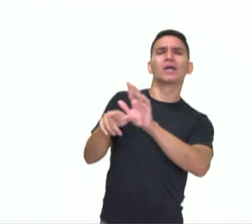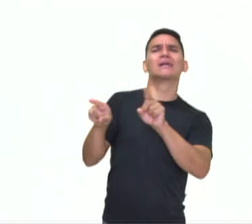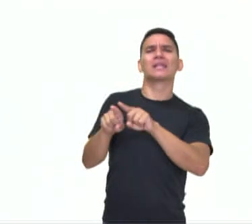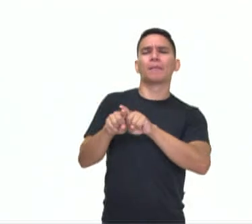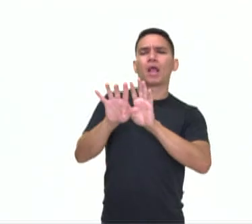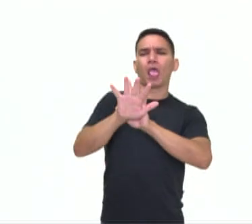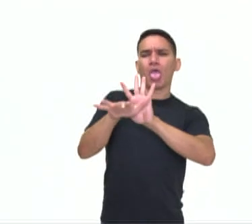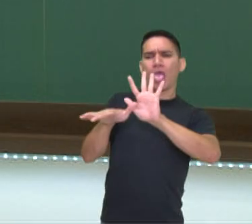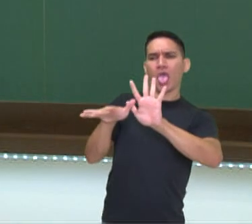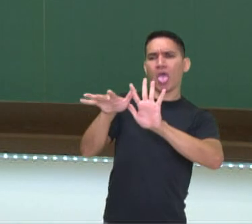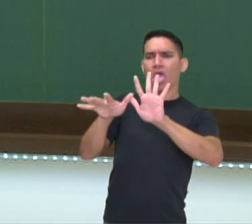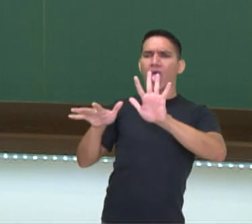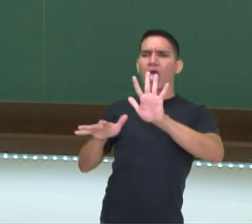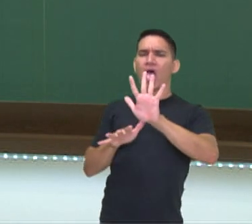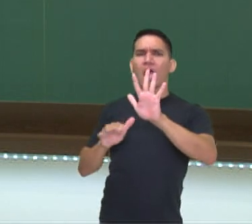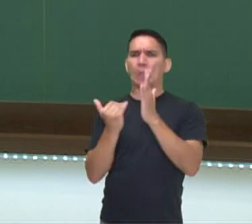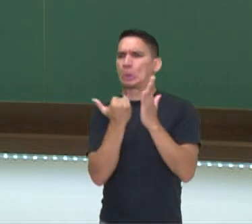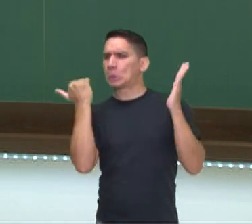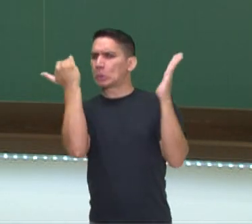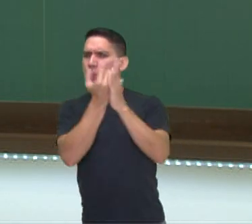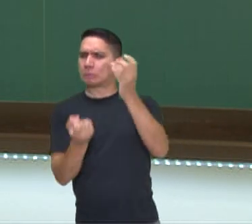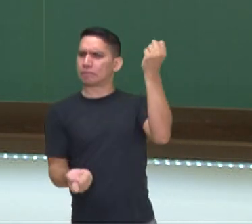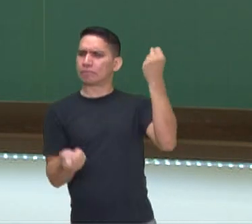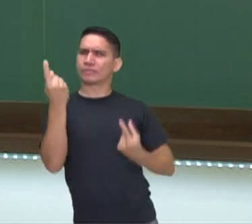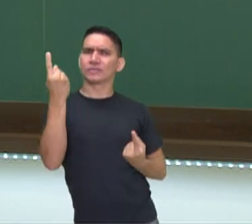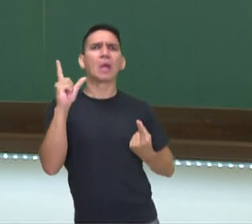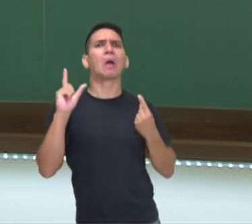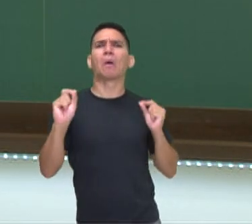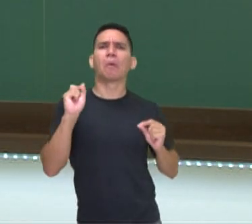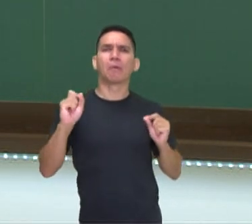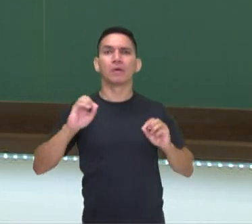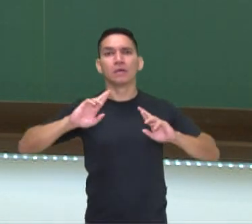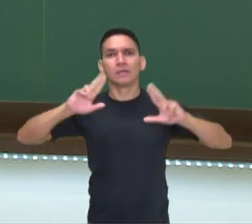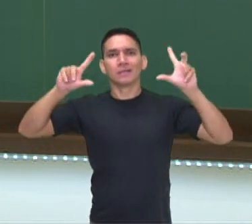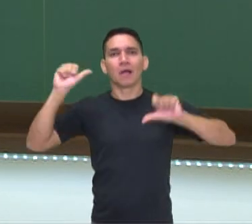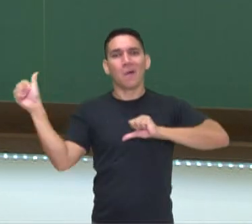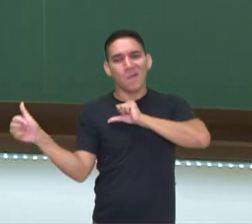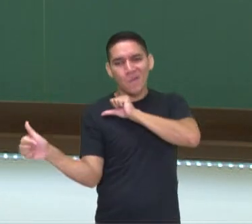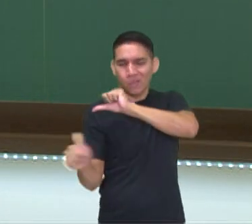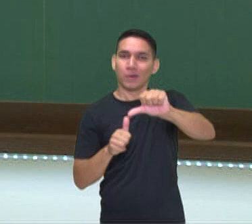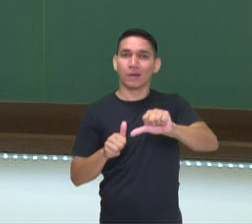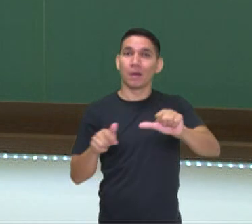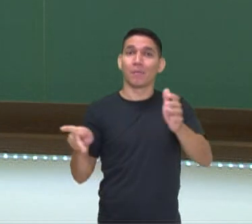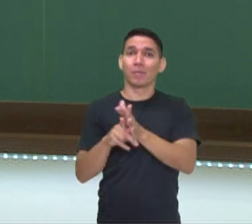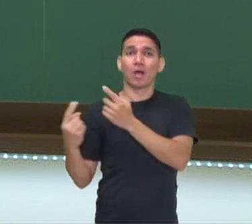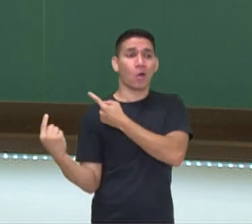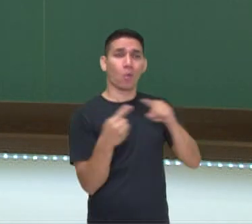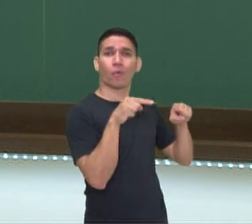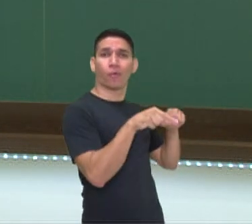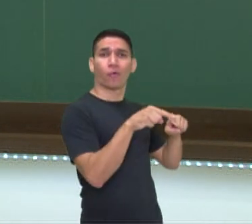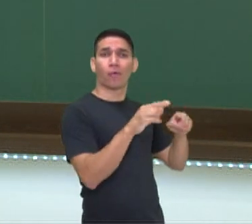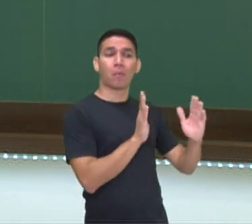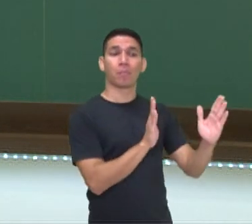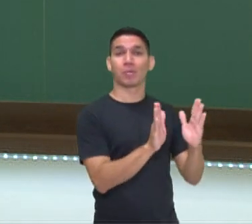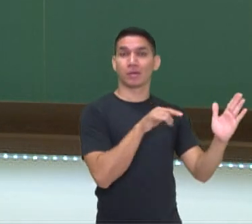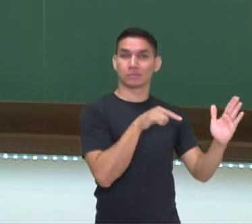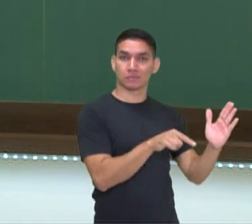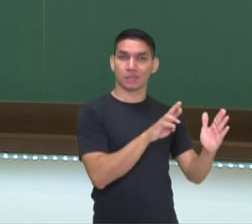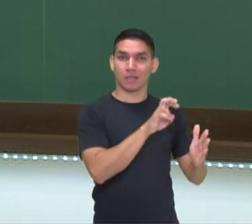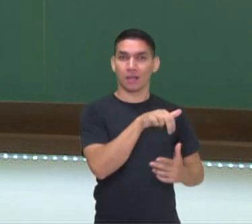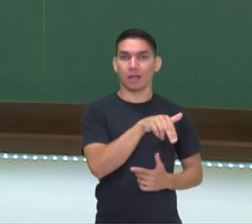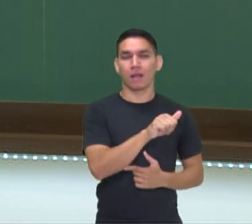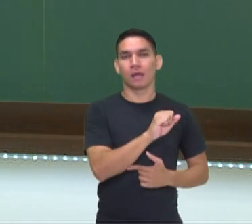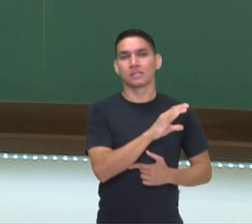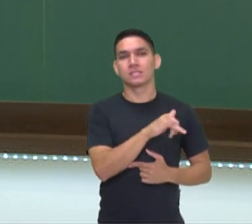estranhas. Então, essa ideia da proporção estranha é justamente tudo aquilo que ia contra o Renascimento. E os críticos, na época,